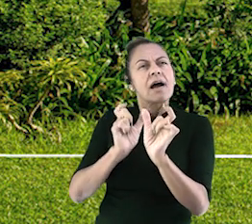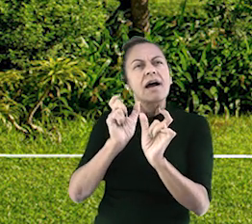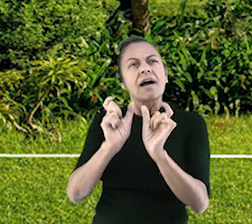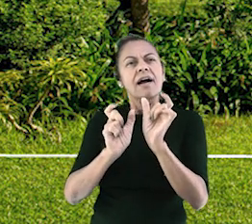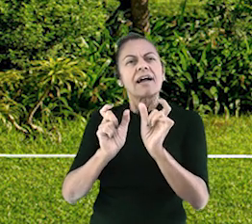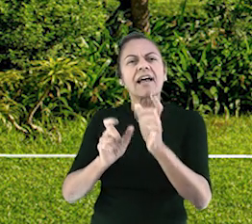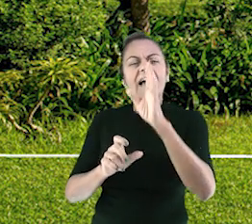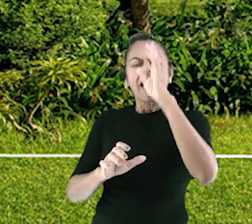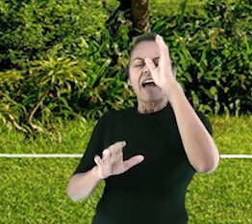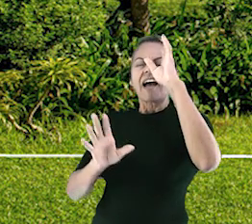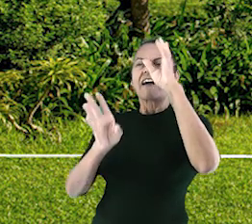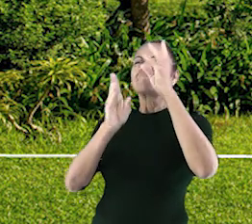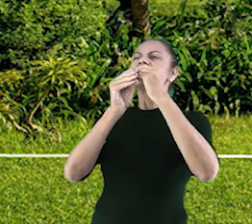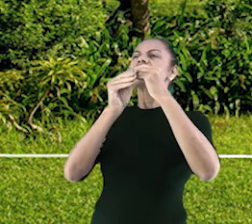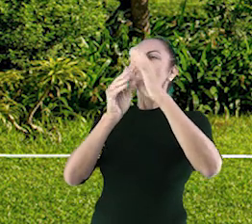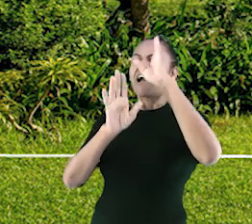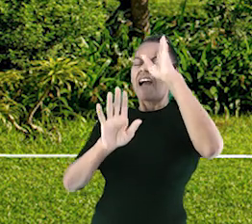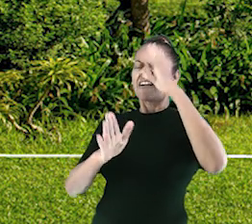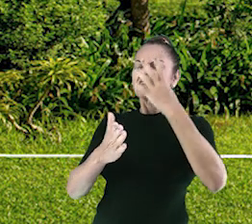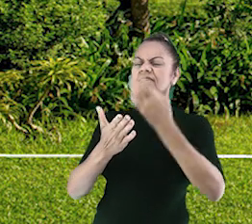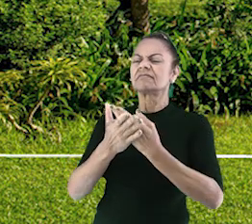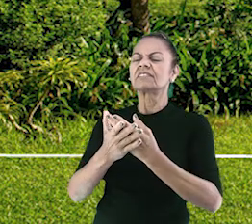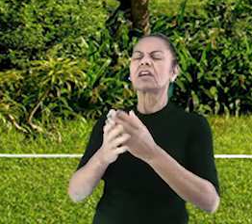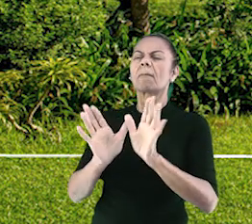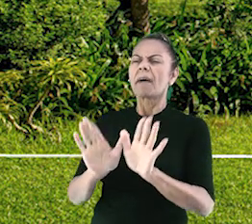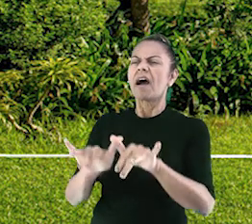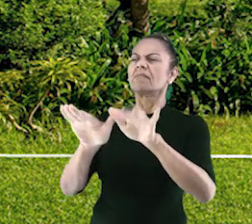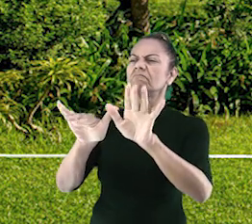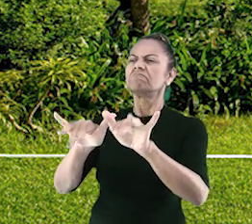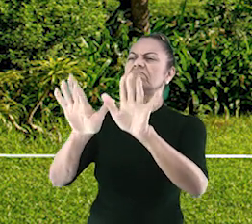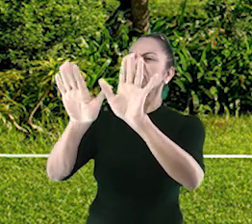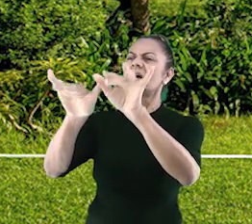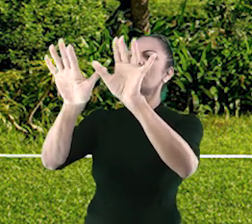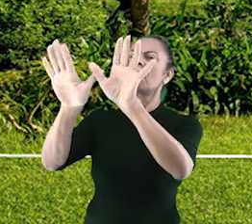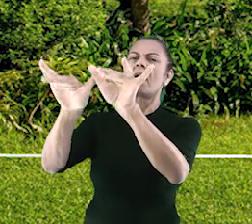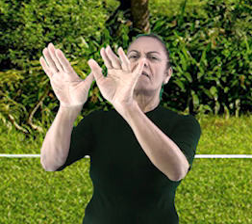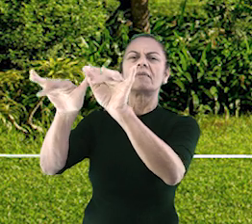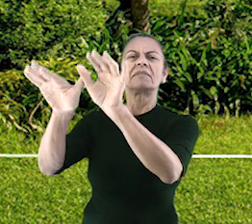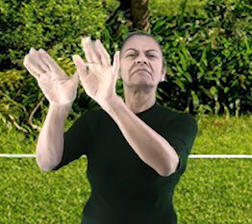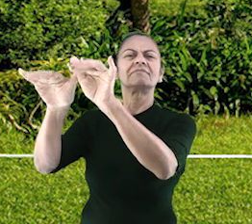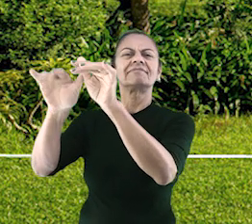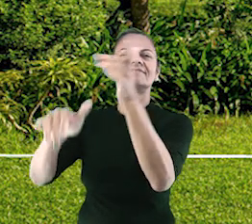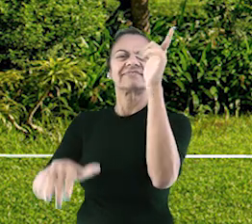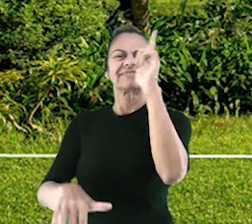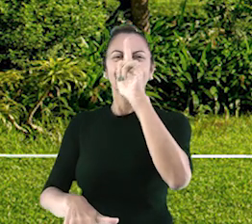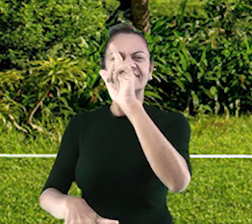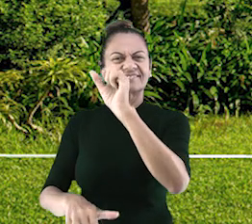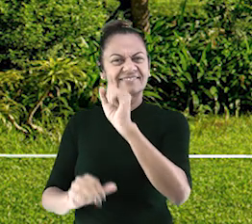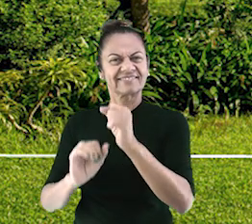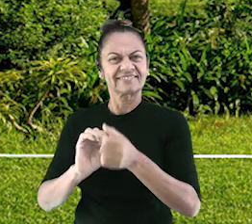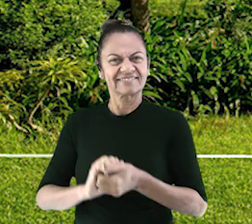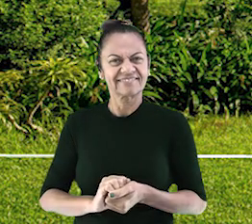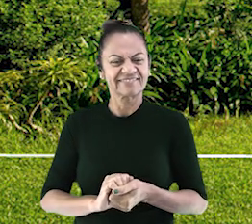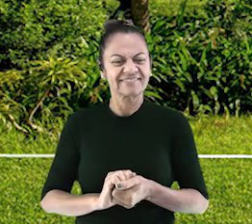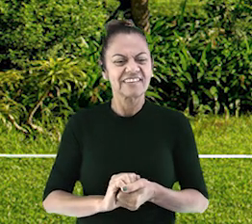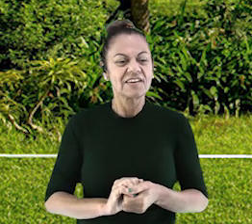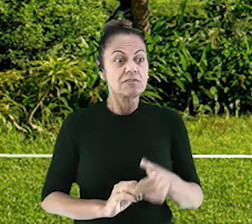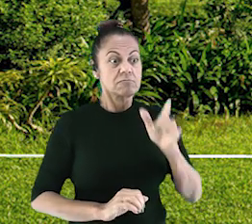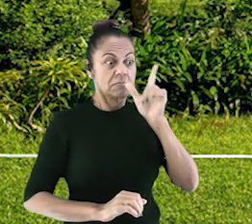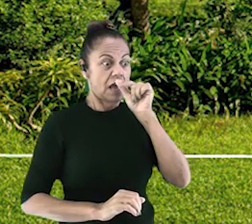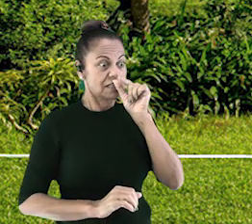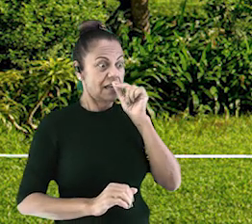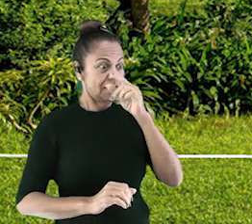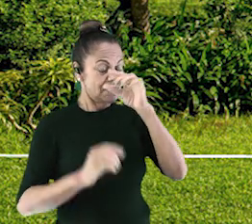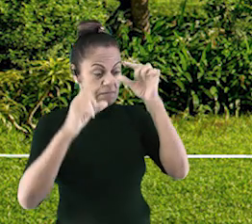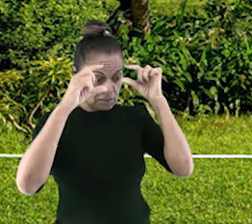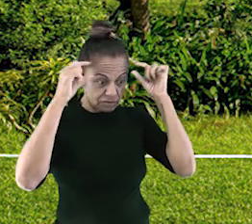e seguiu até chegar aos três coqueiros, depois da montanha. O bem-te-vi